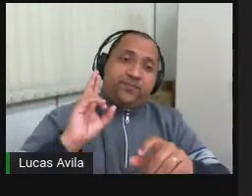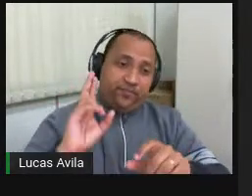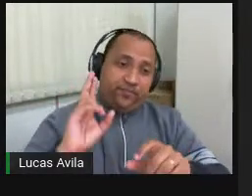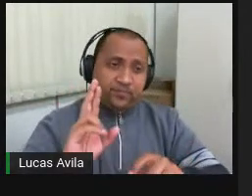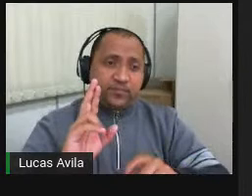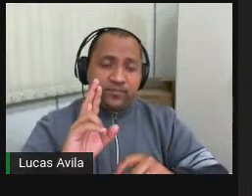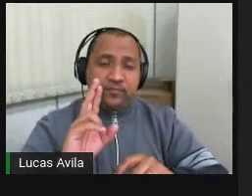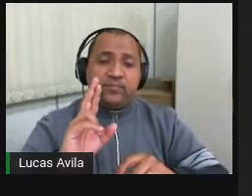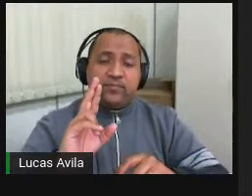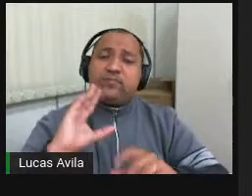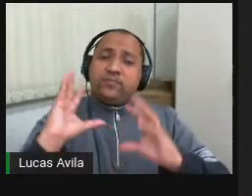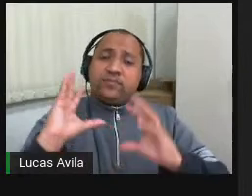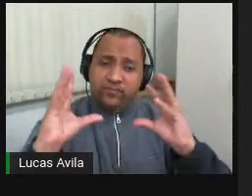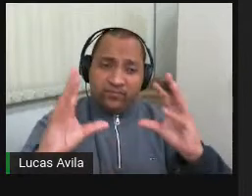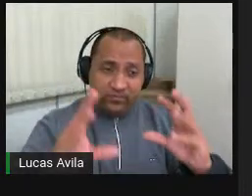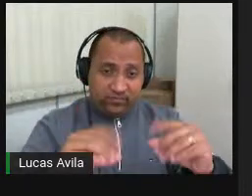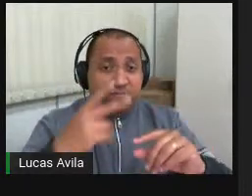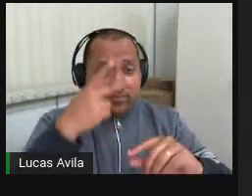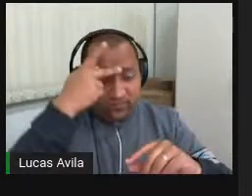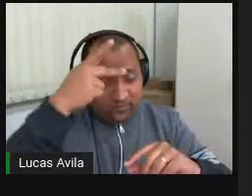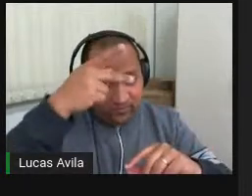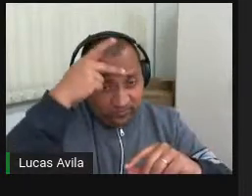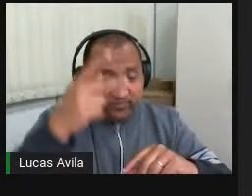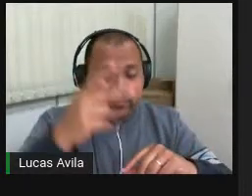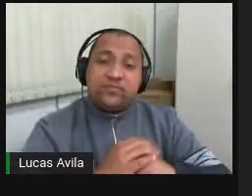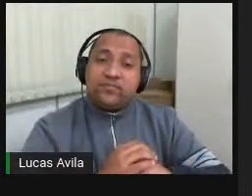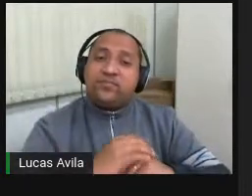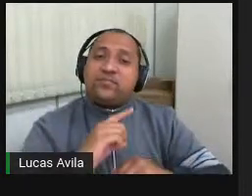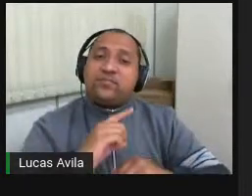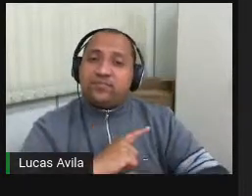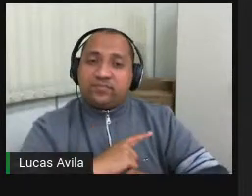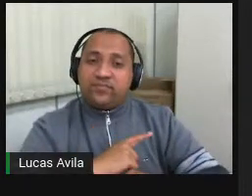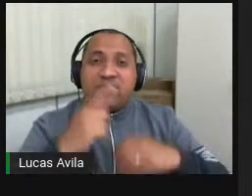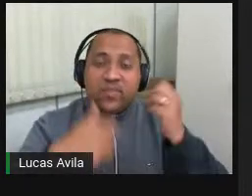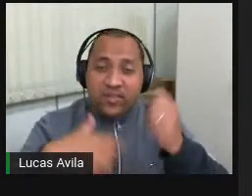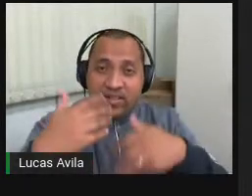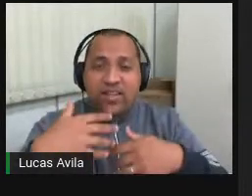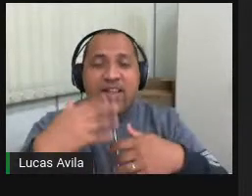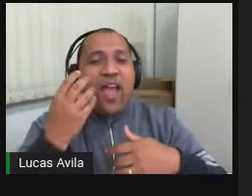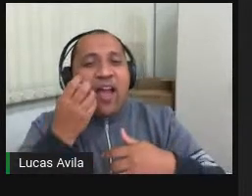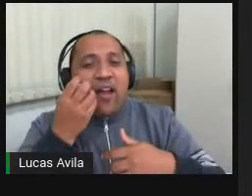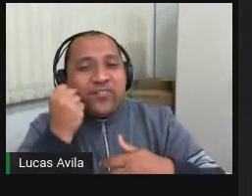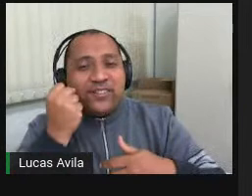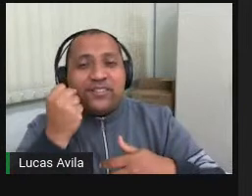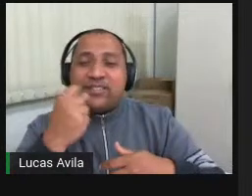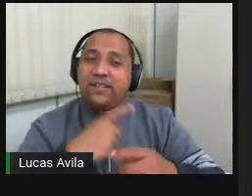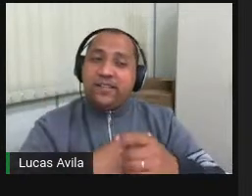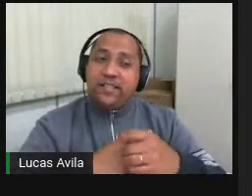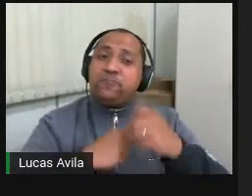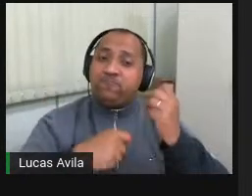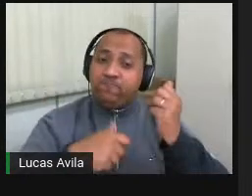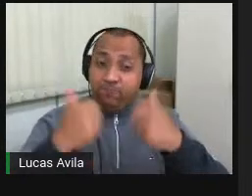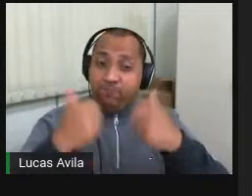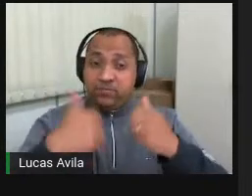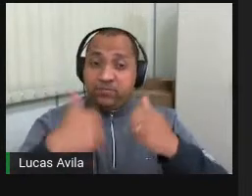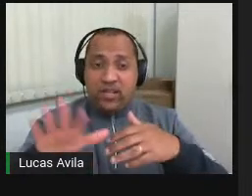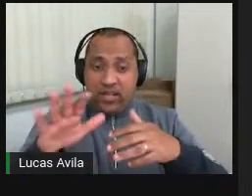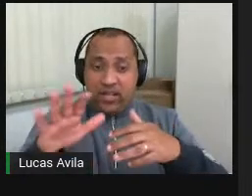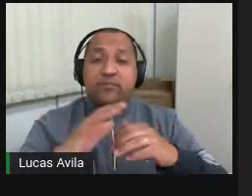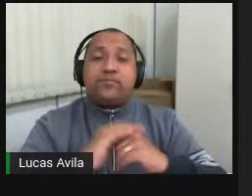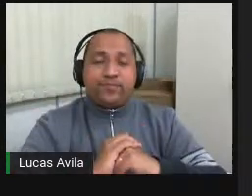os nossos paraninfos, que têm então seus afiliados, essa função de dizer algumas palavras,